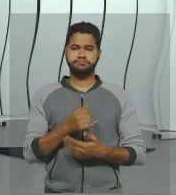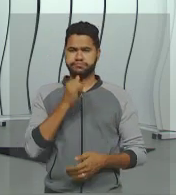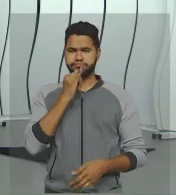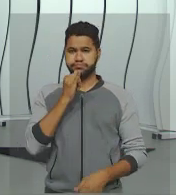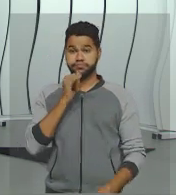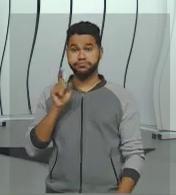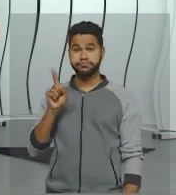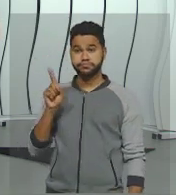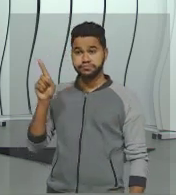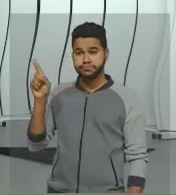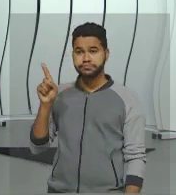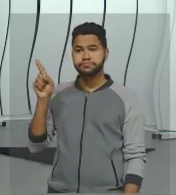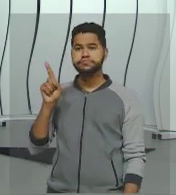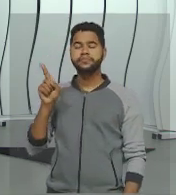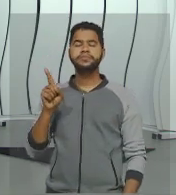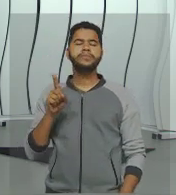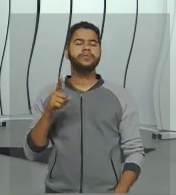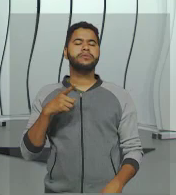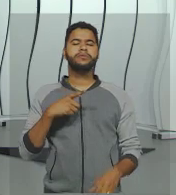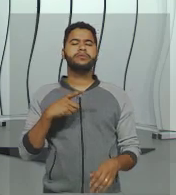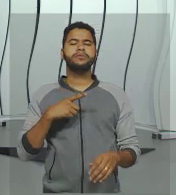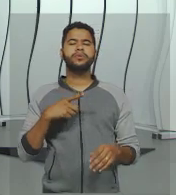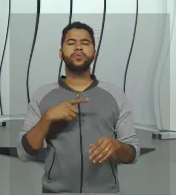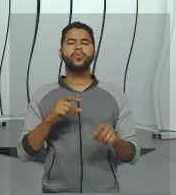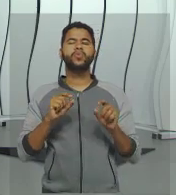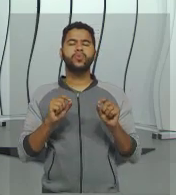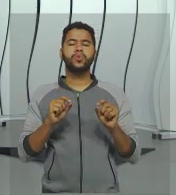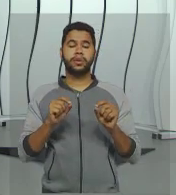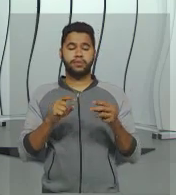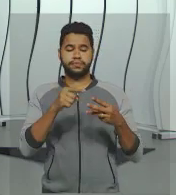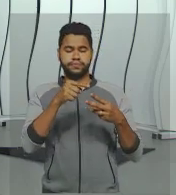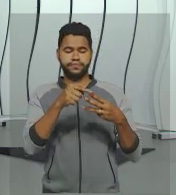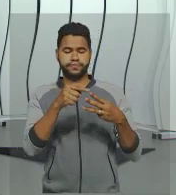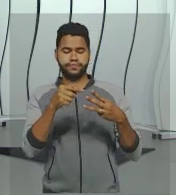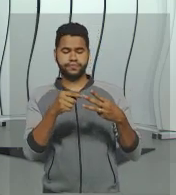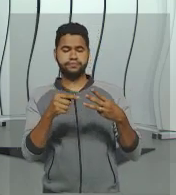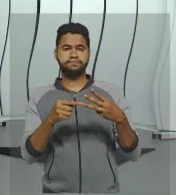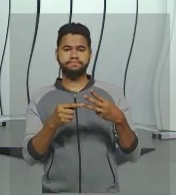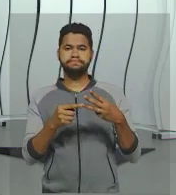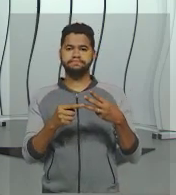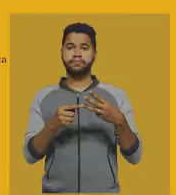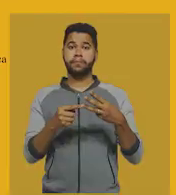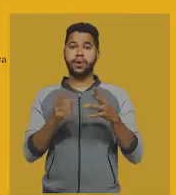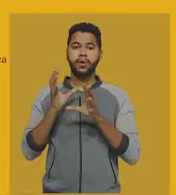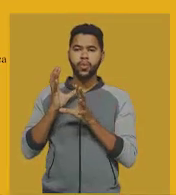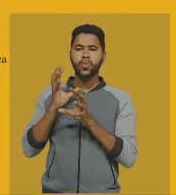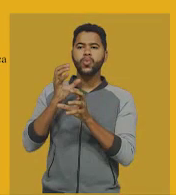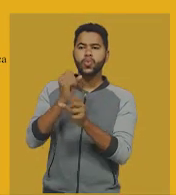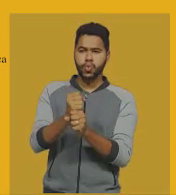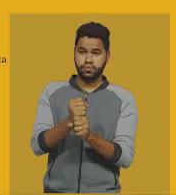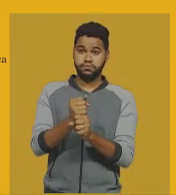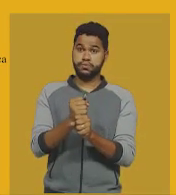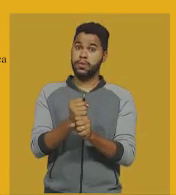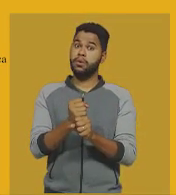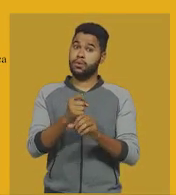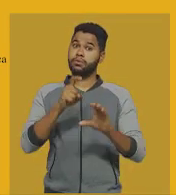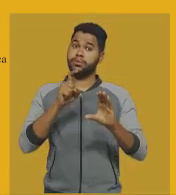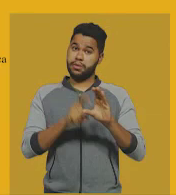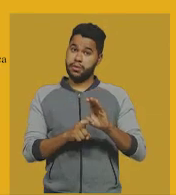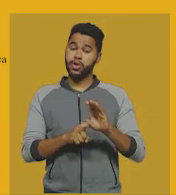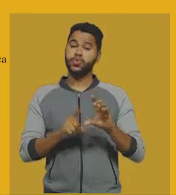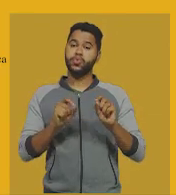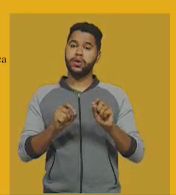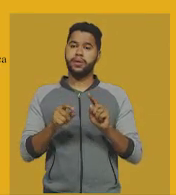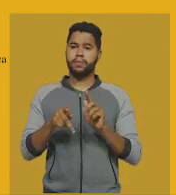grandeza, ela depende basicamente de 3 fatores para ser calculada. Depende